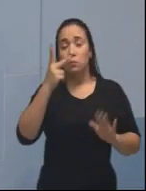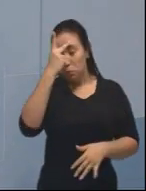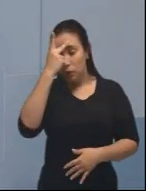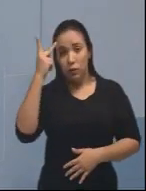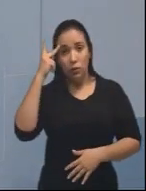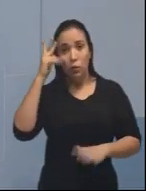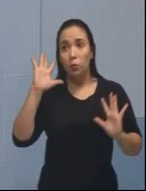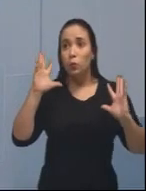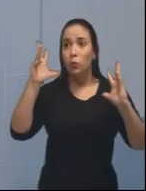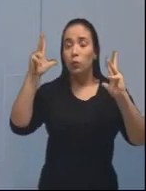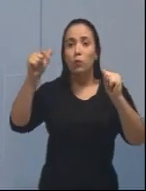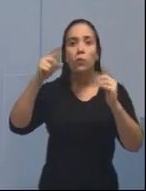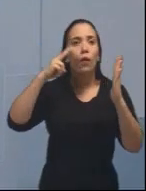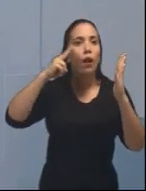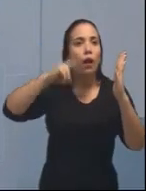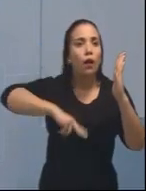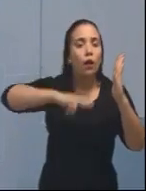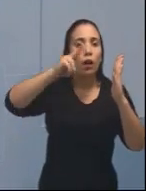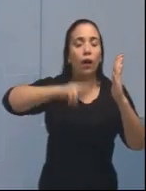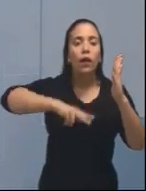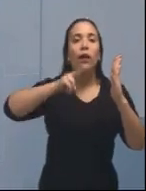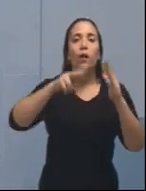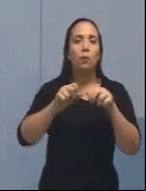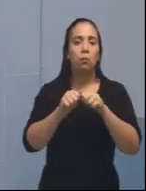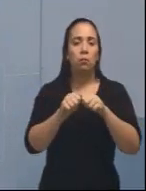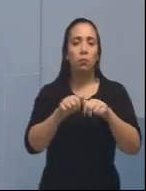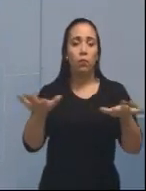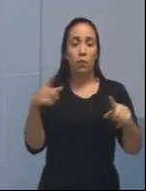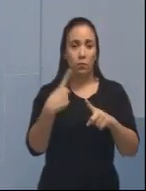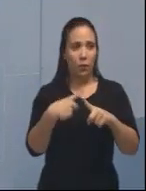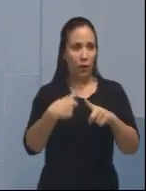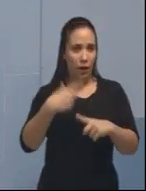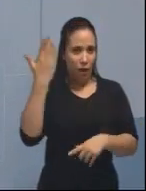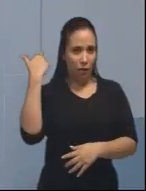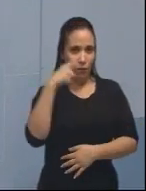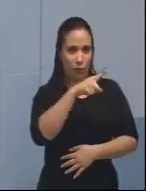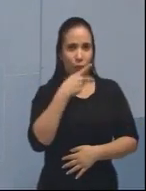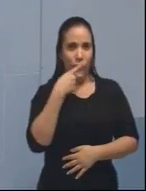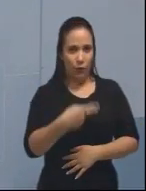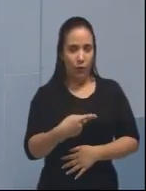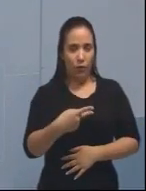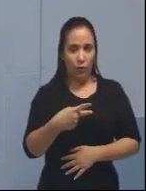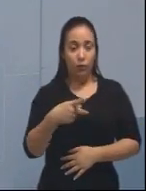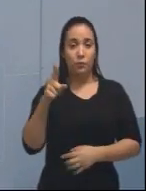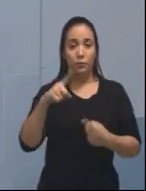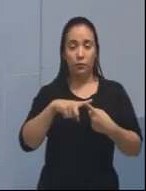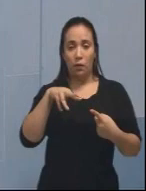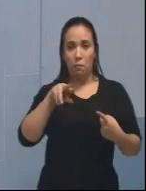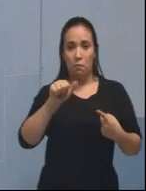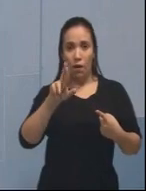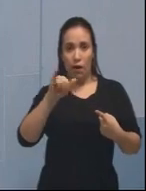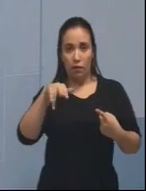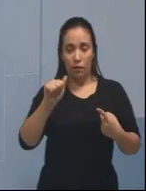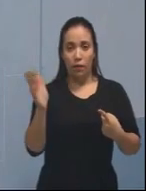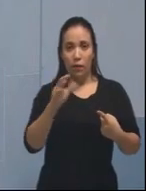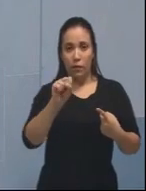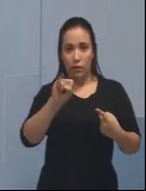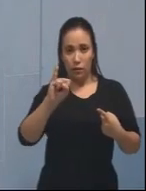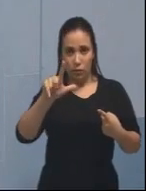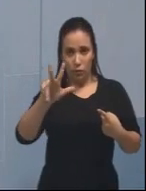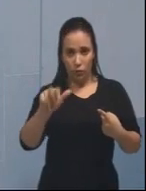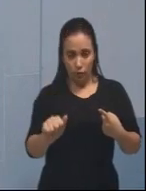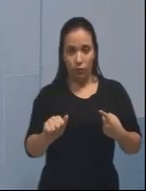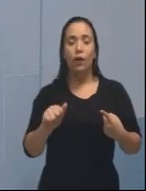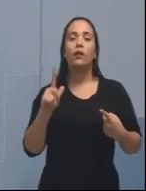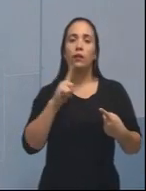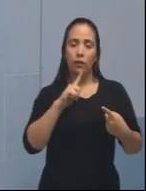muito grande. Por quê? O que você já tinha ventilado alguns dias atrás. Marina Silva tem espaço